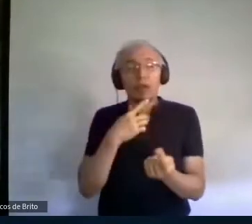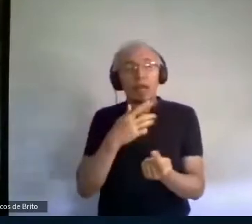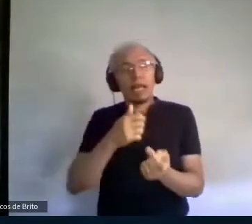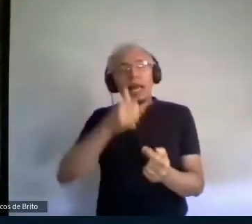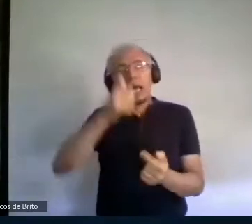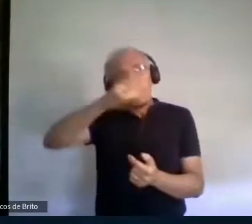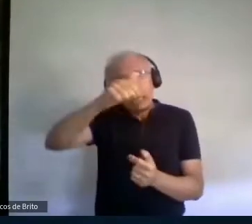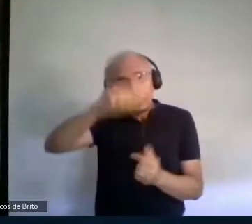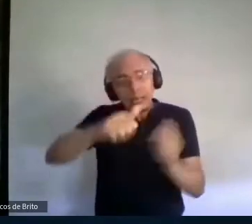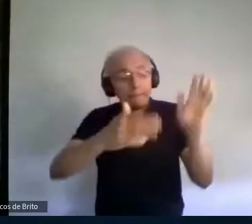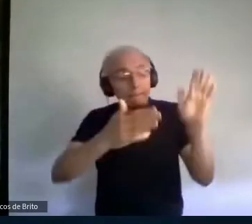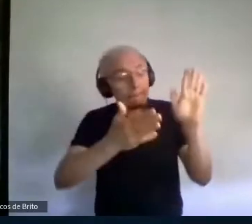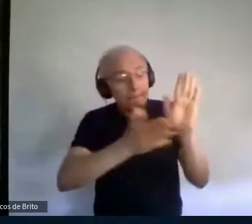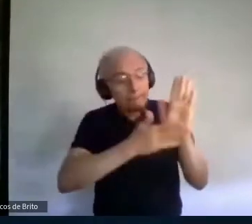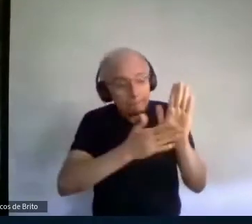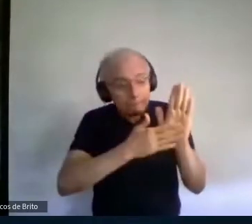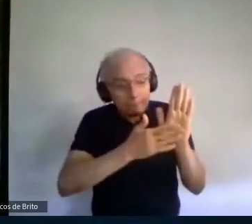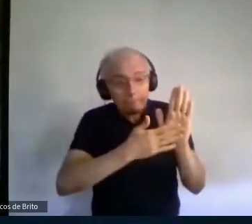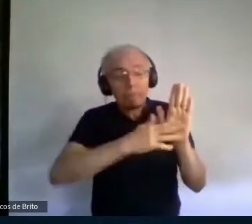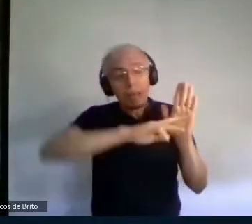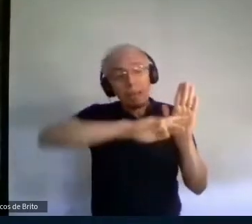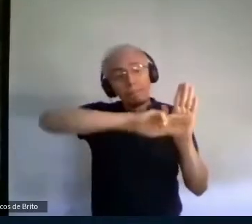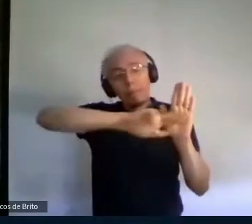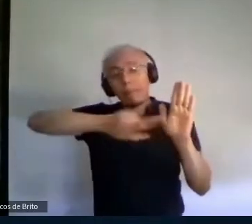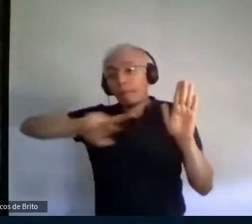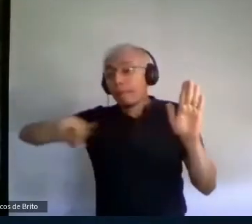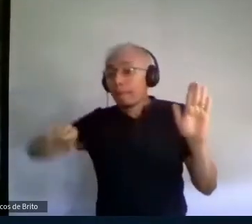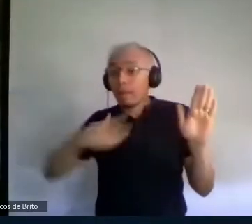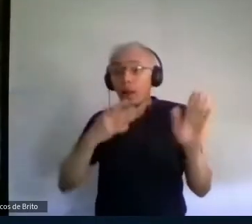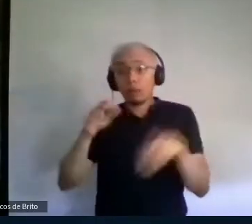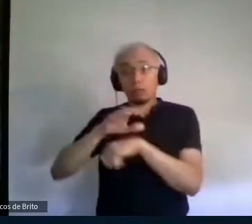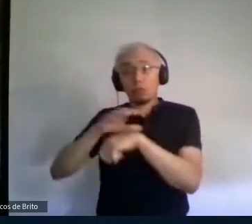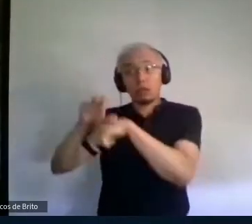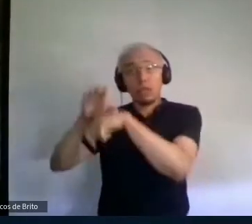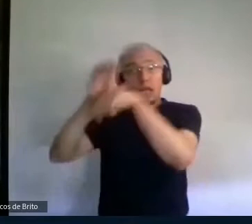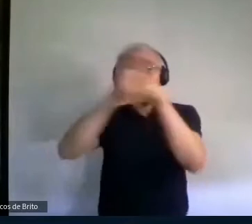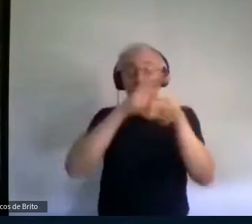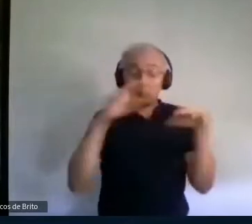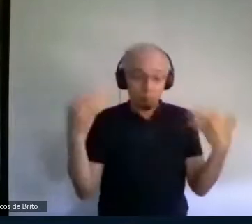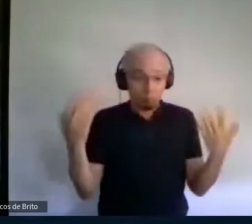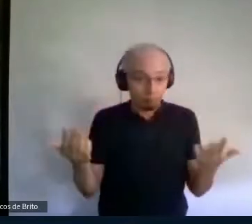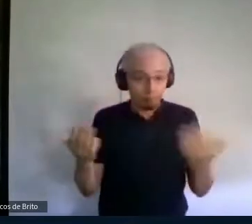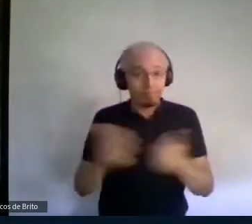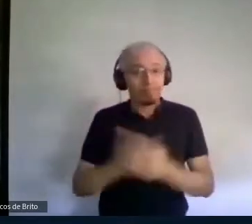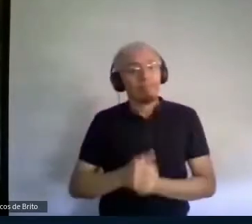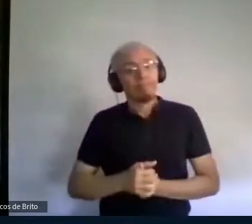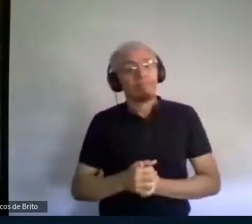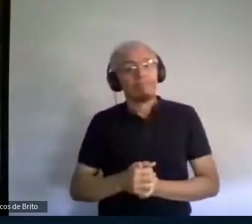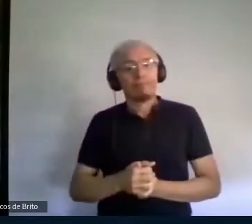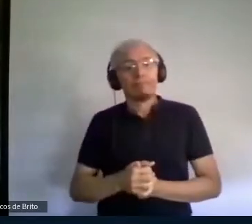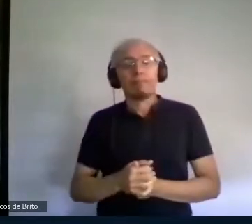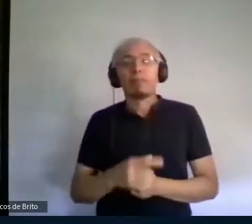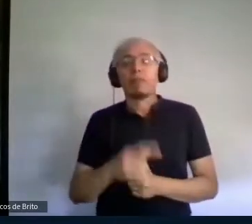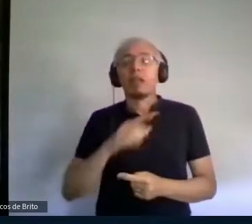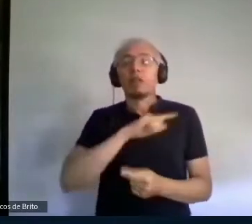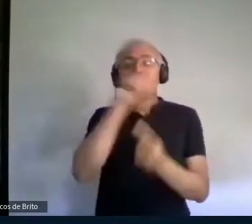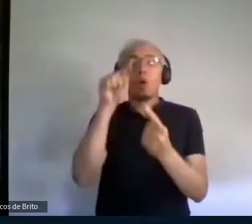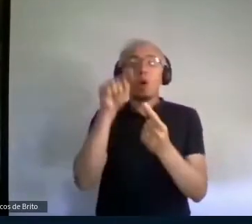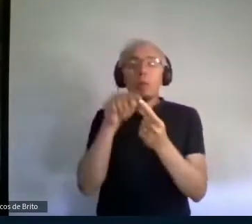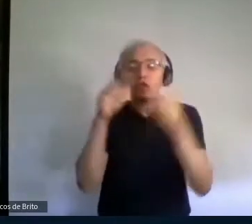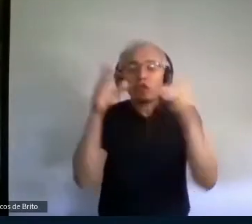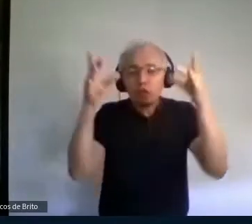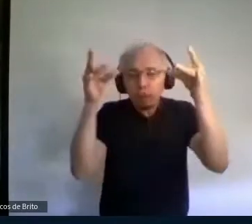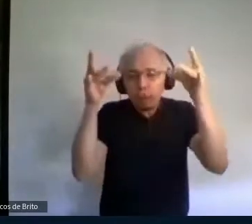a proposta ou as propostas, né, para você pensar também. E aí, põe os objetivos